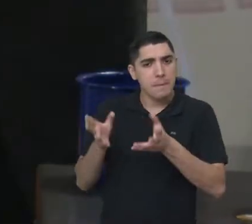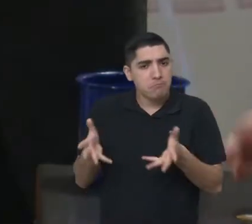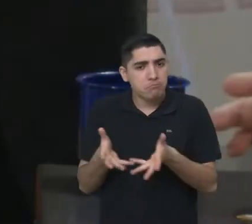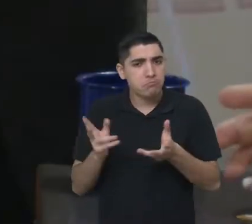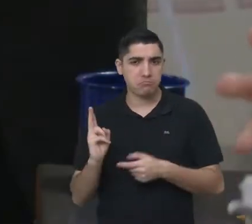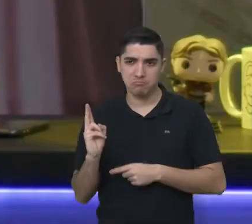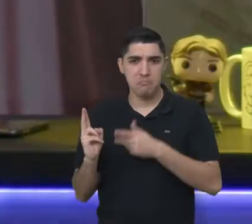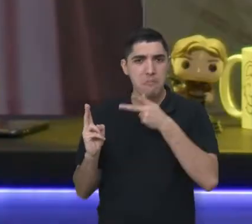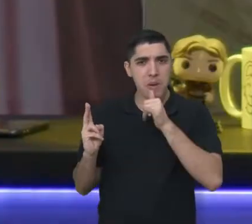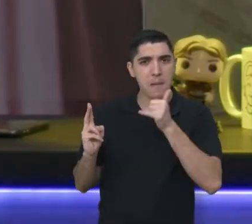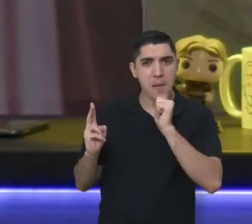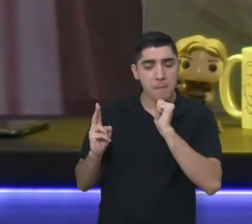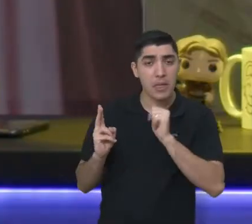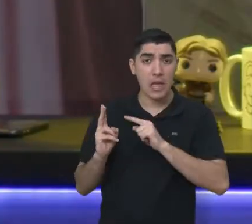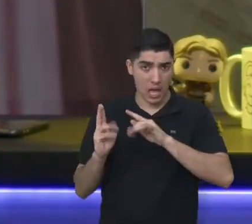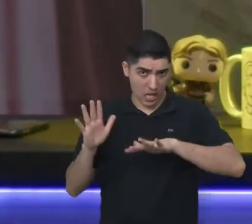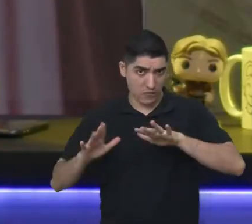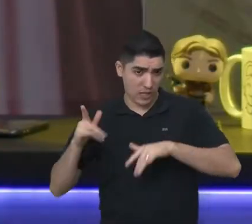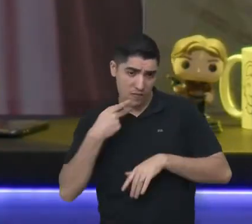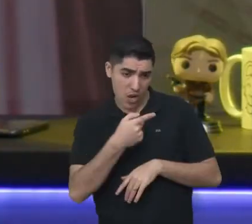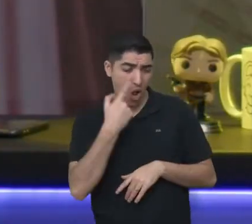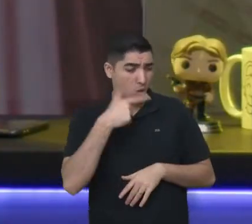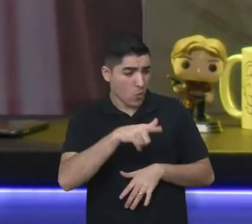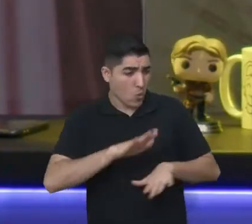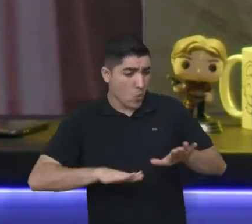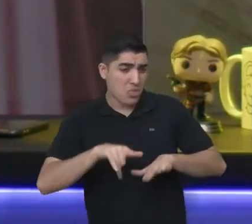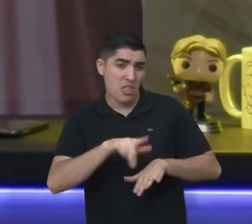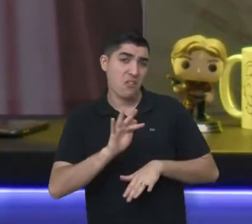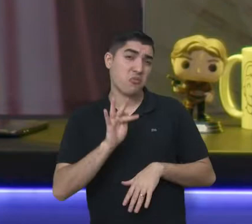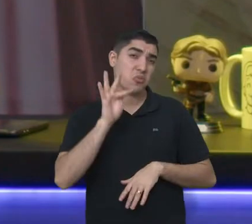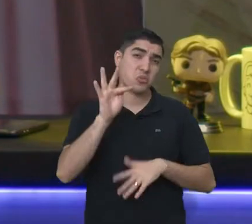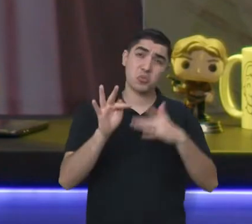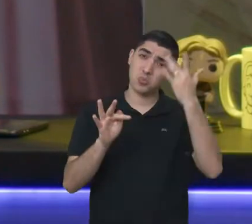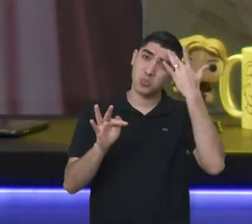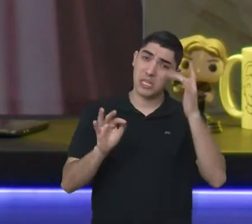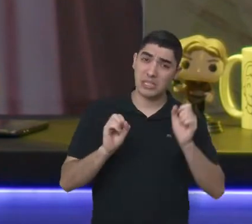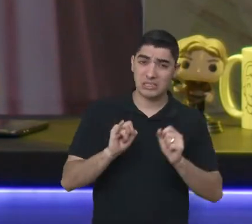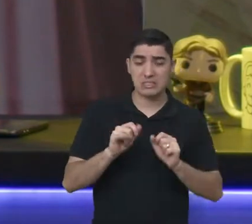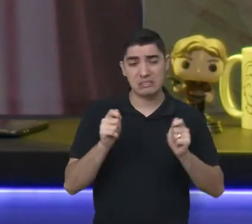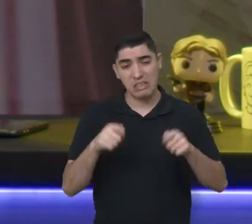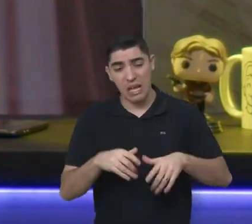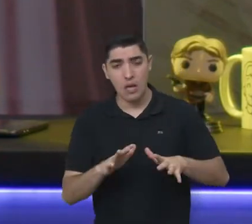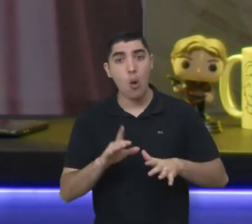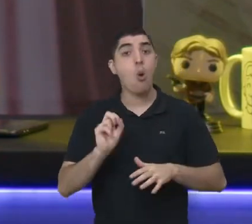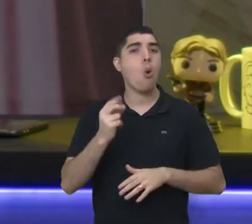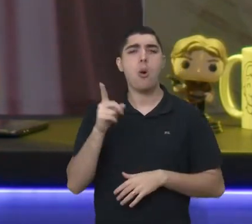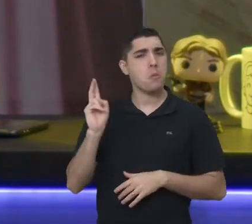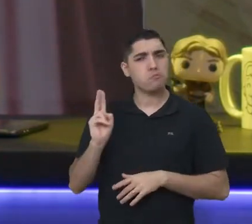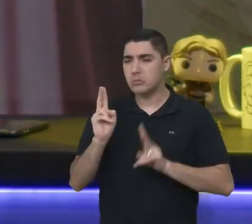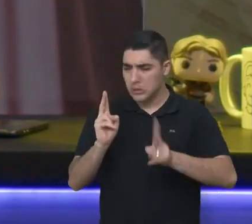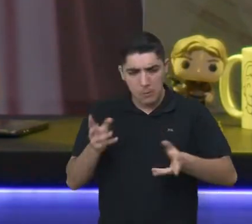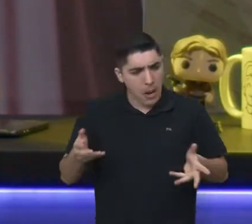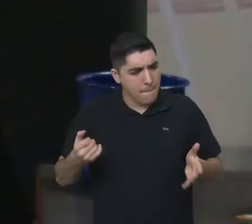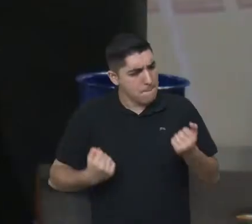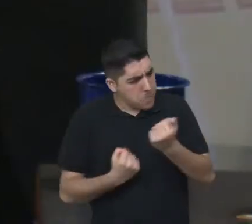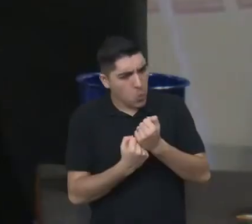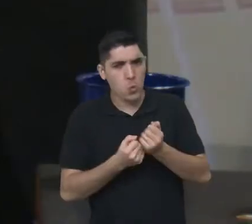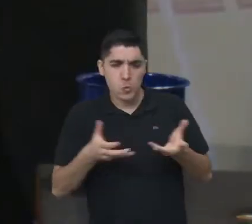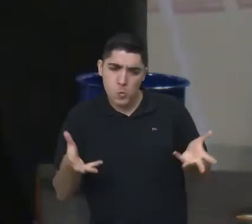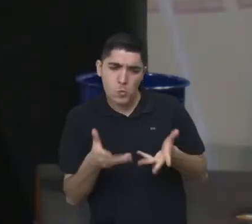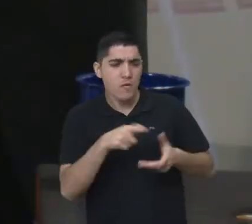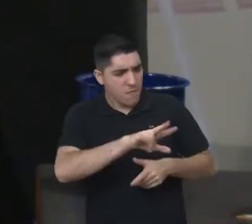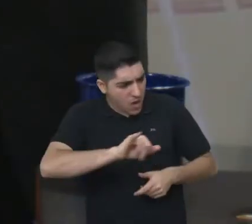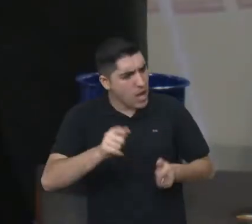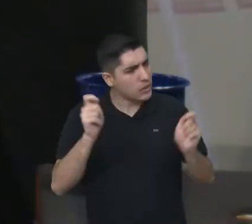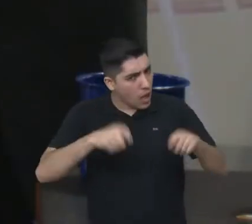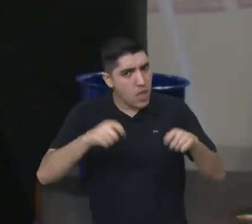lance dele ter falado, isso daí, filha, cuidado, será que dá futuro? Não. Você ou eles, não, vai pra cima, Fernanda, não, é isso mesmo, eles papai, apoiaram mamãe tá mesmo,